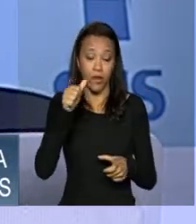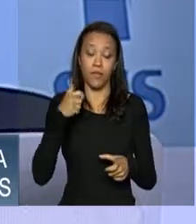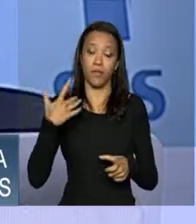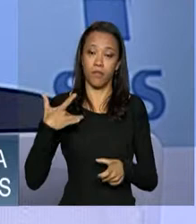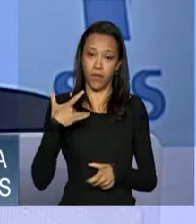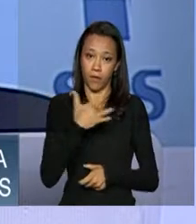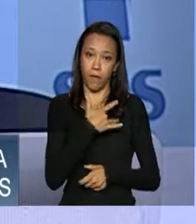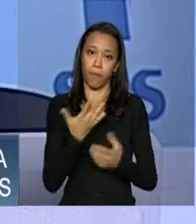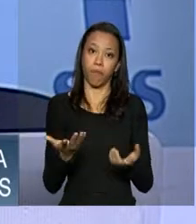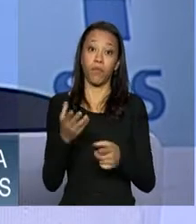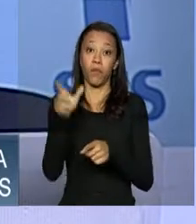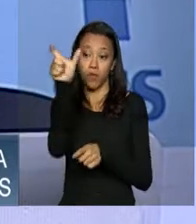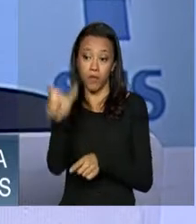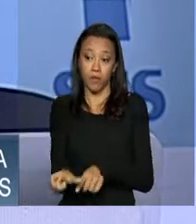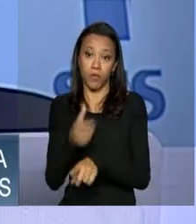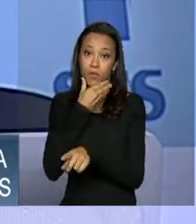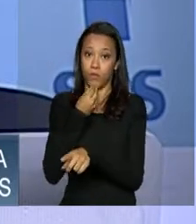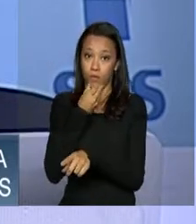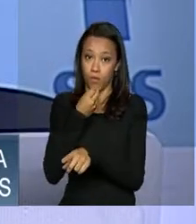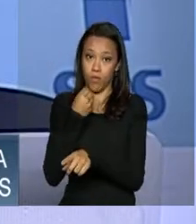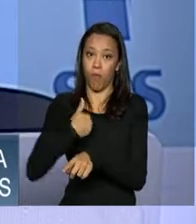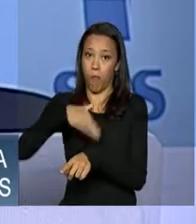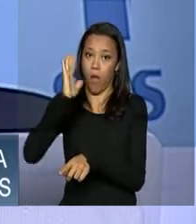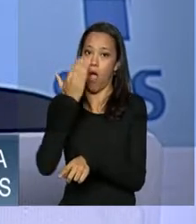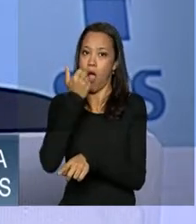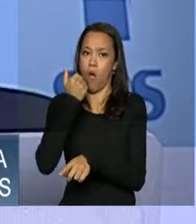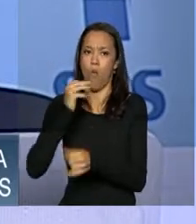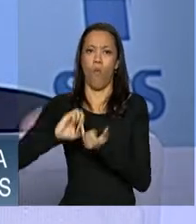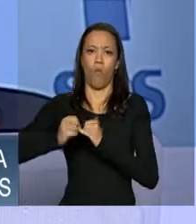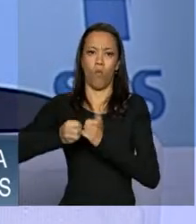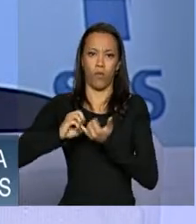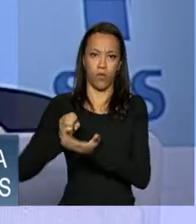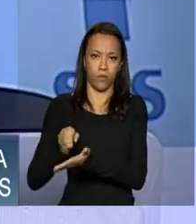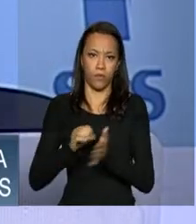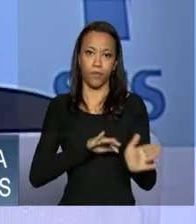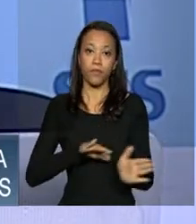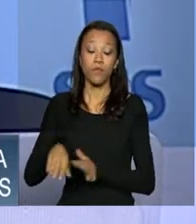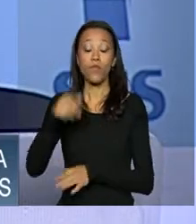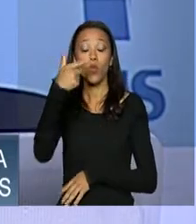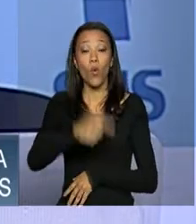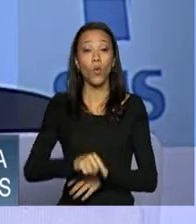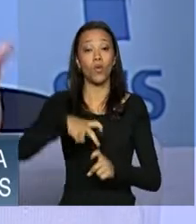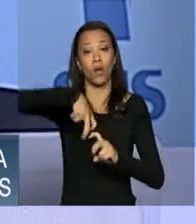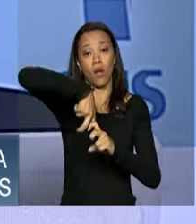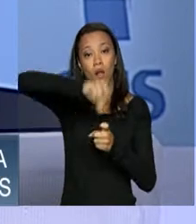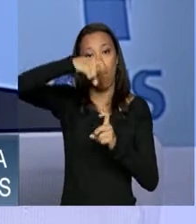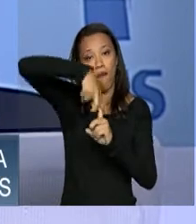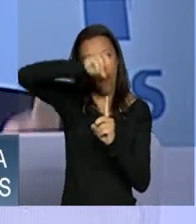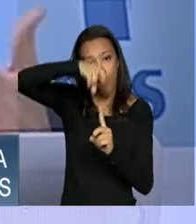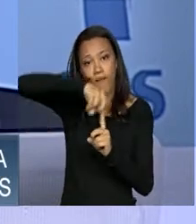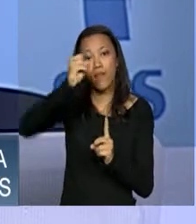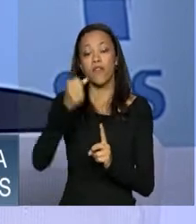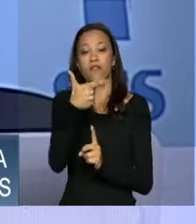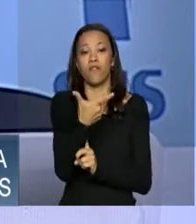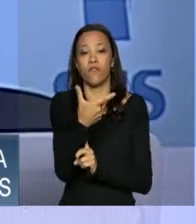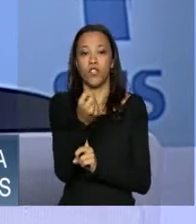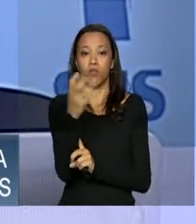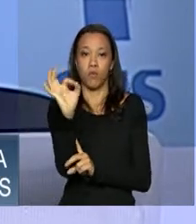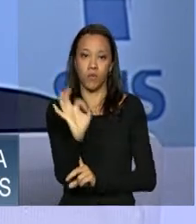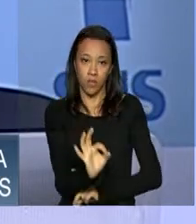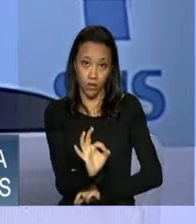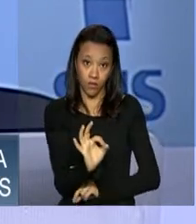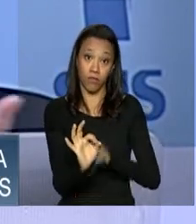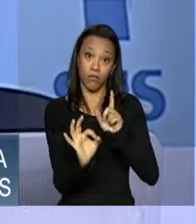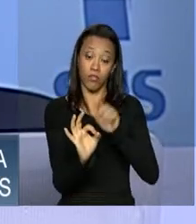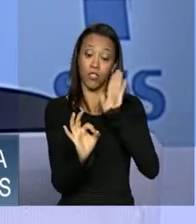Exceto no feijão que os homens ganham. O consumo de refrigerantes, 20%, e também está em